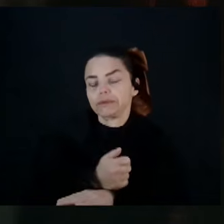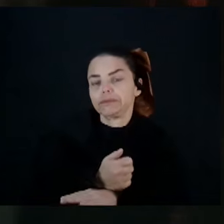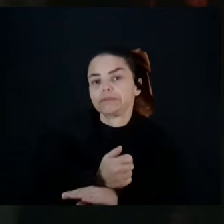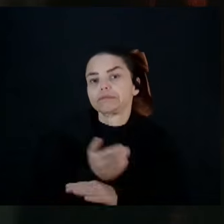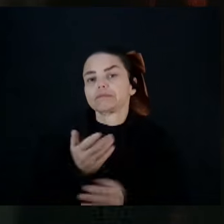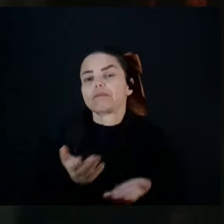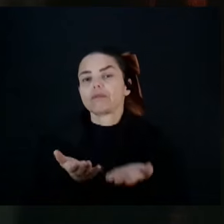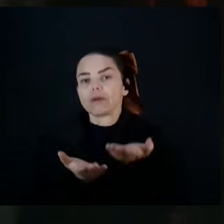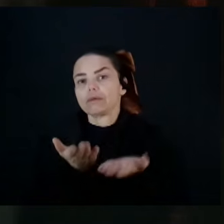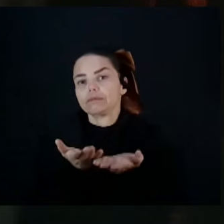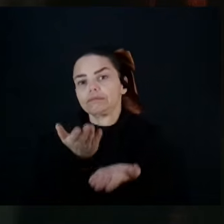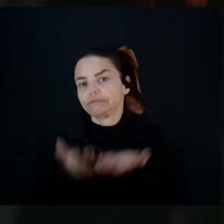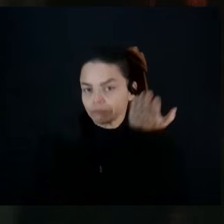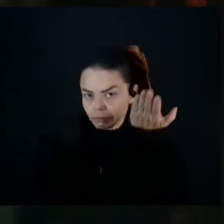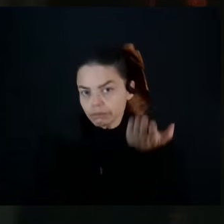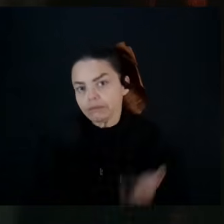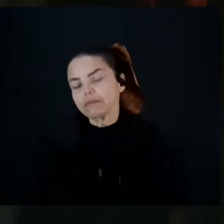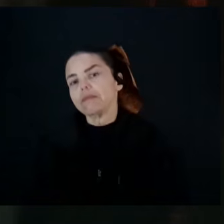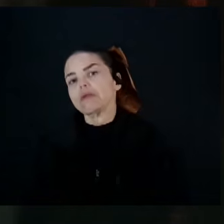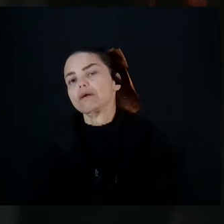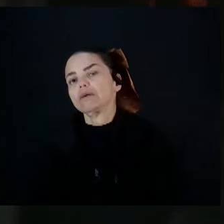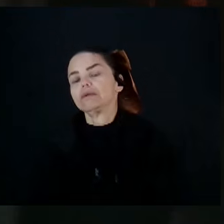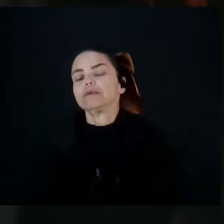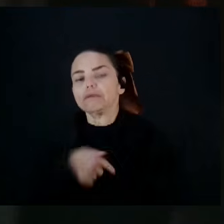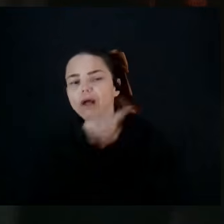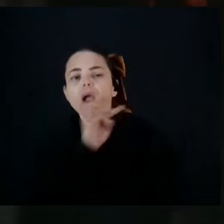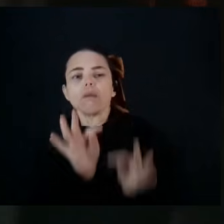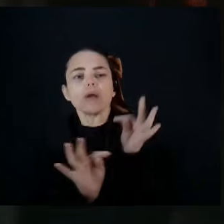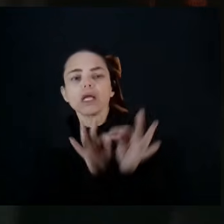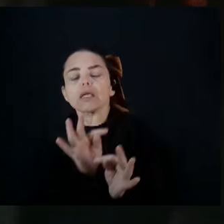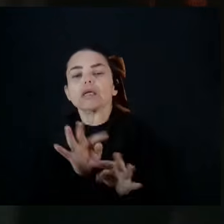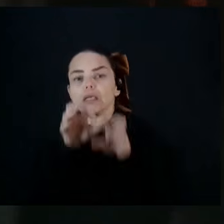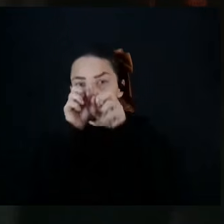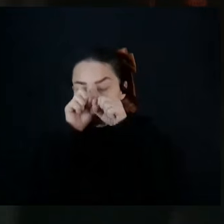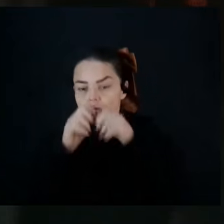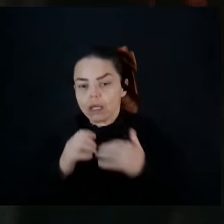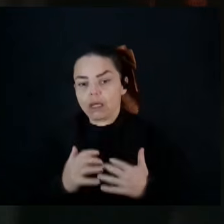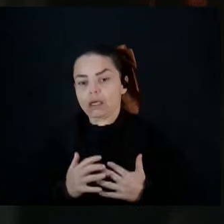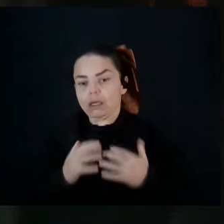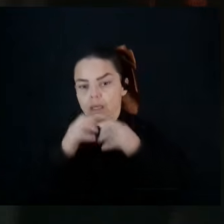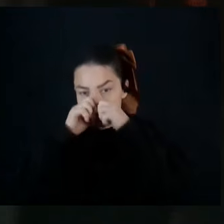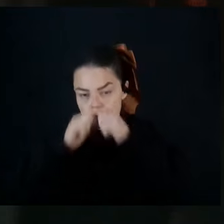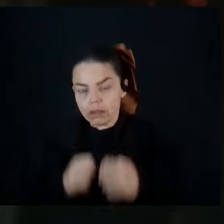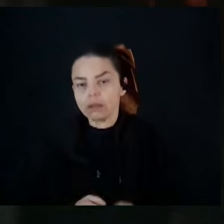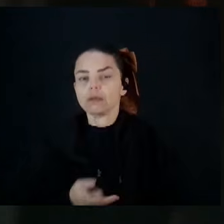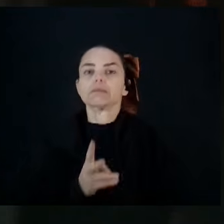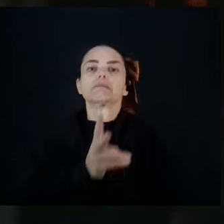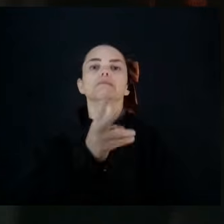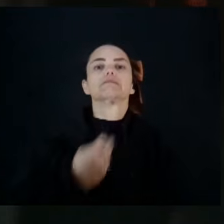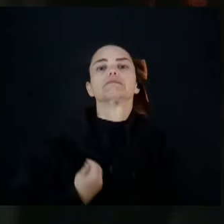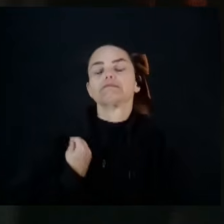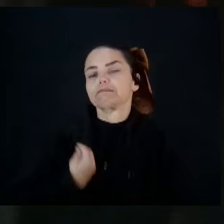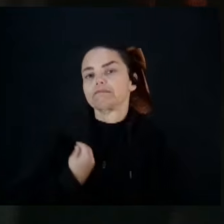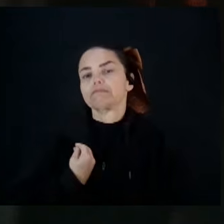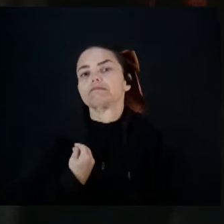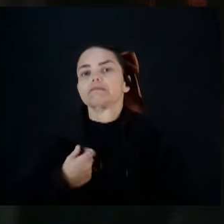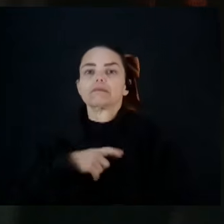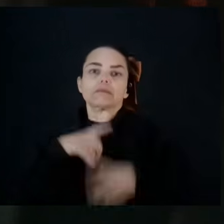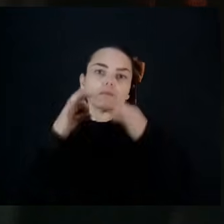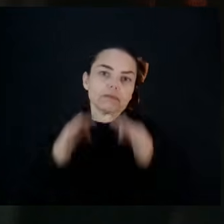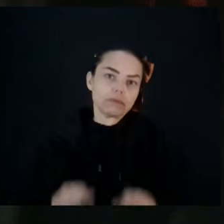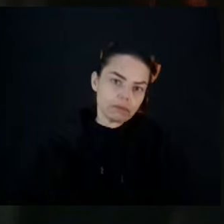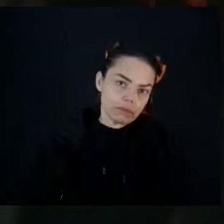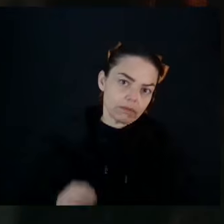perder o equilíbrio, vai para a terapia, respira, equilibra e segue a vida, que eu tenho certeza que vai dar tudo